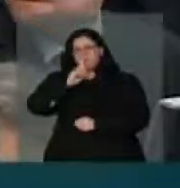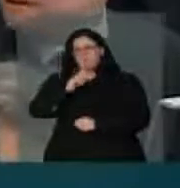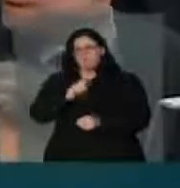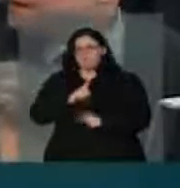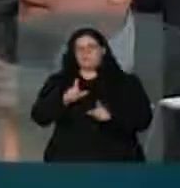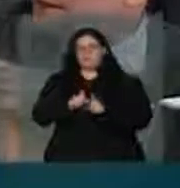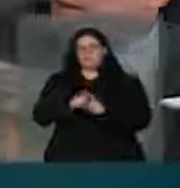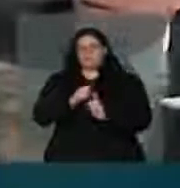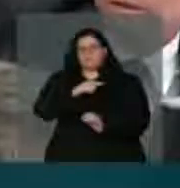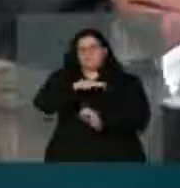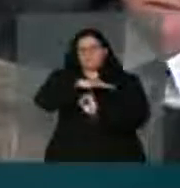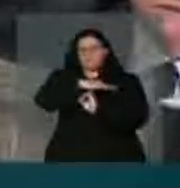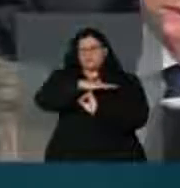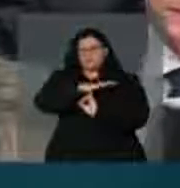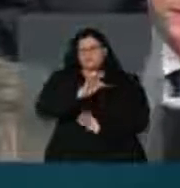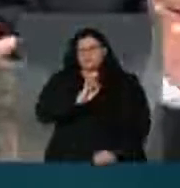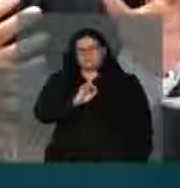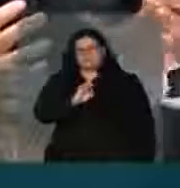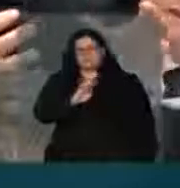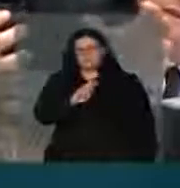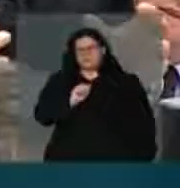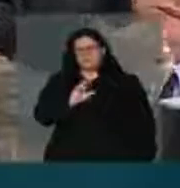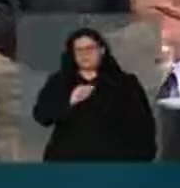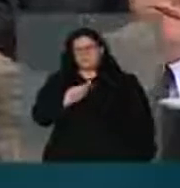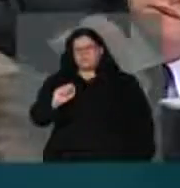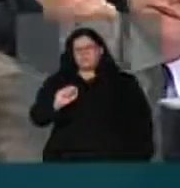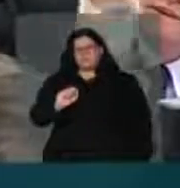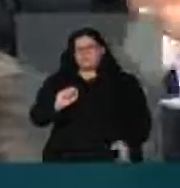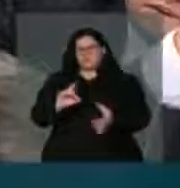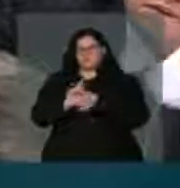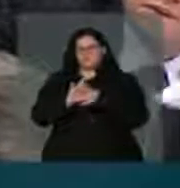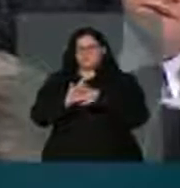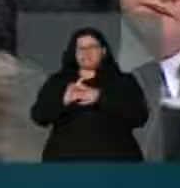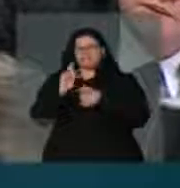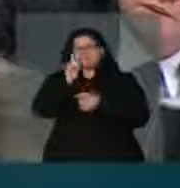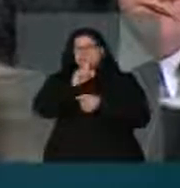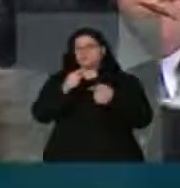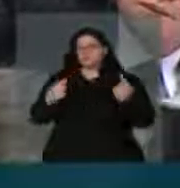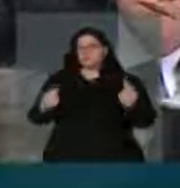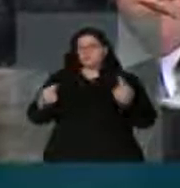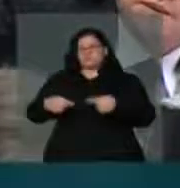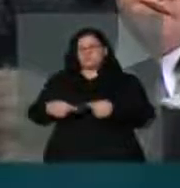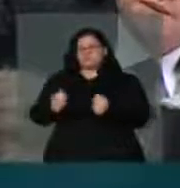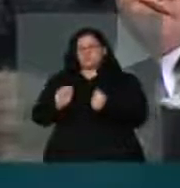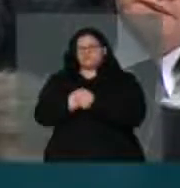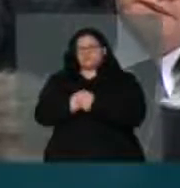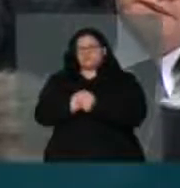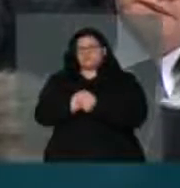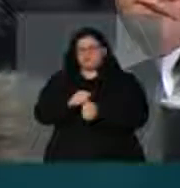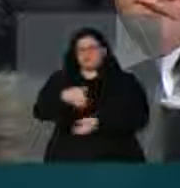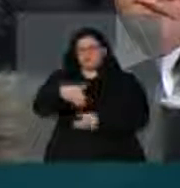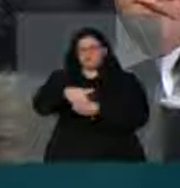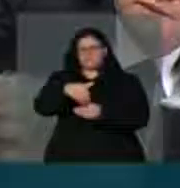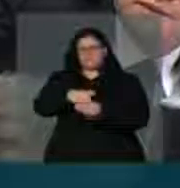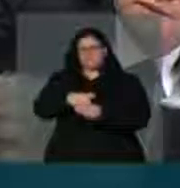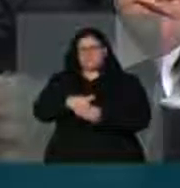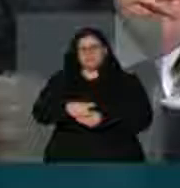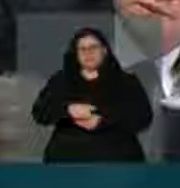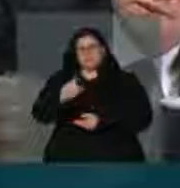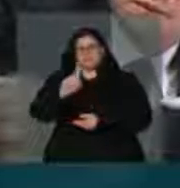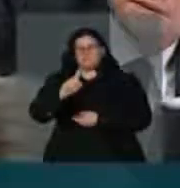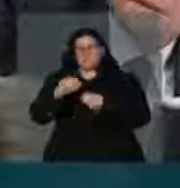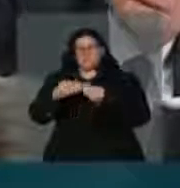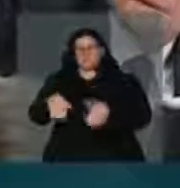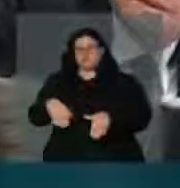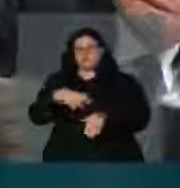uma forma de também os pequenos partidos poderem se juntar e disputar eleições na perspectiva de não serem